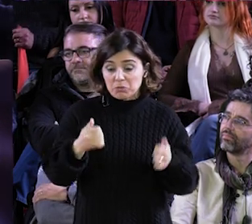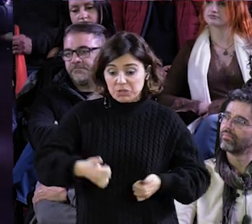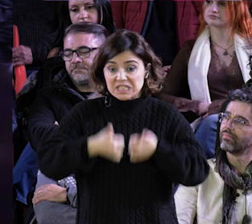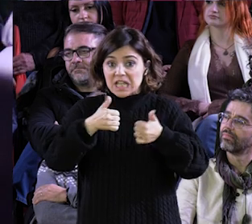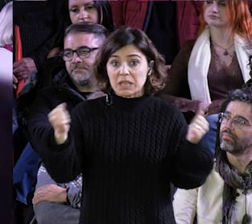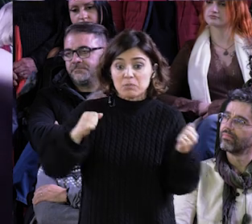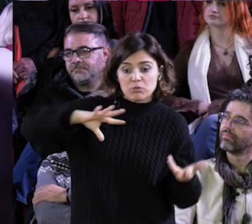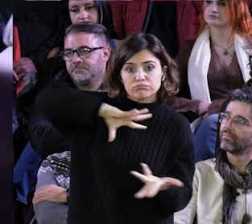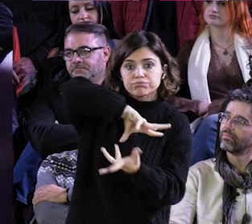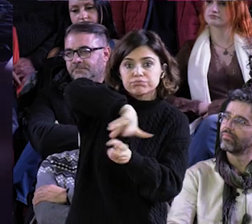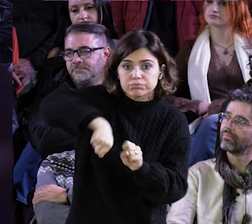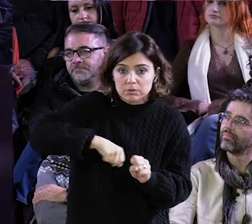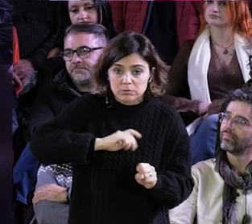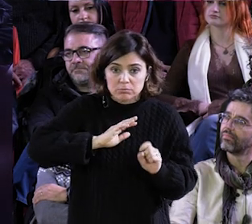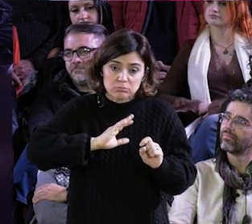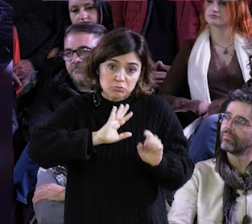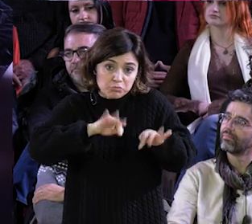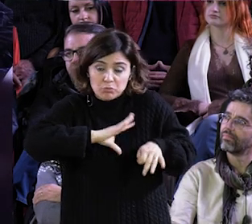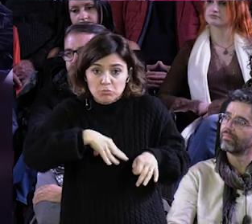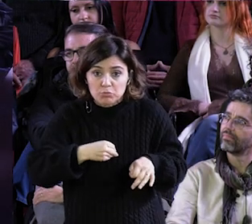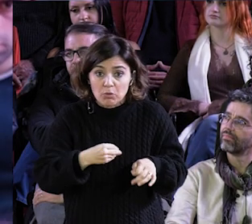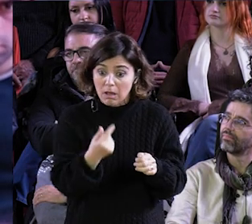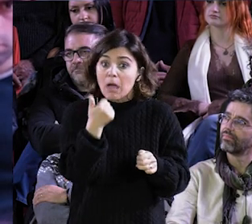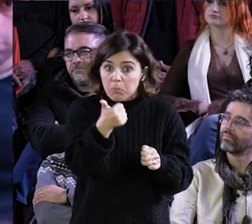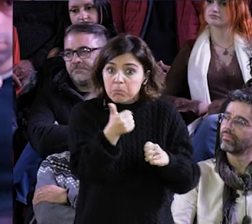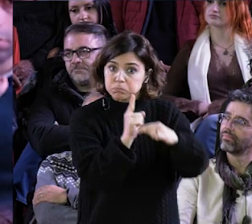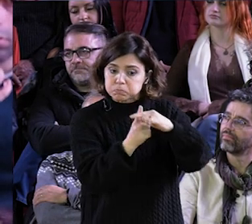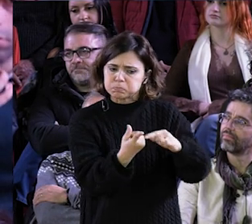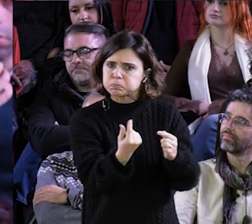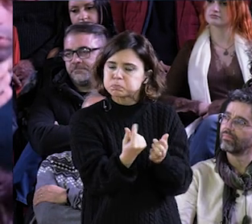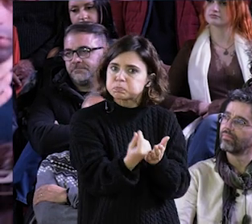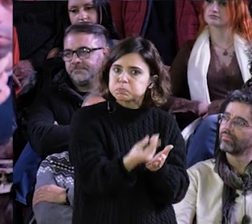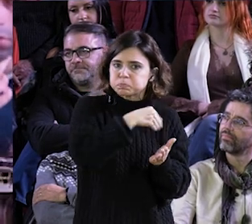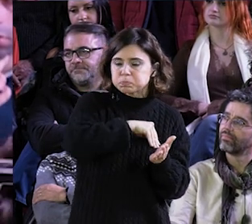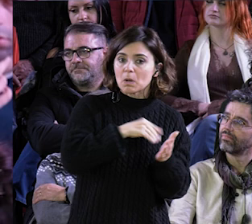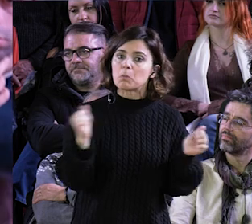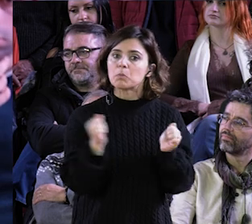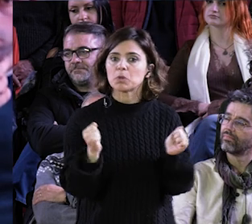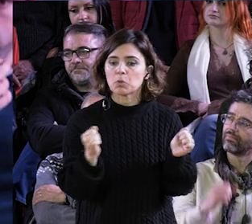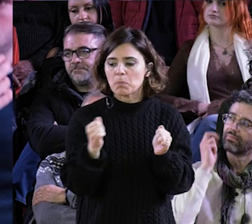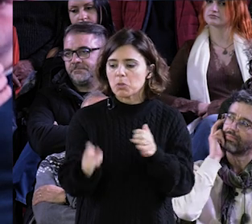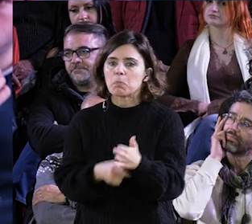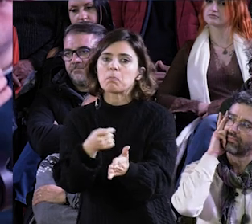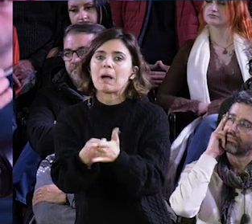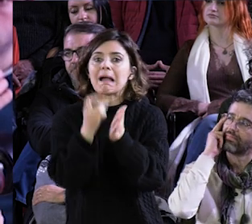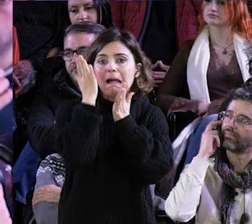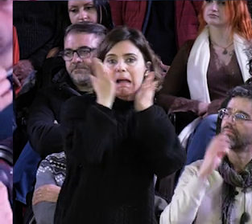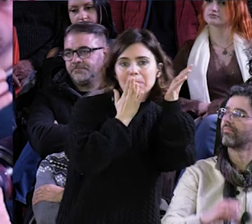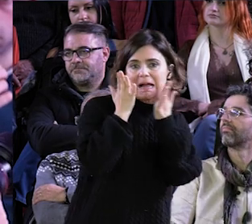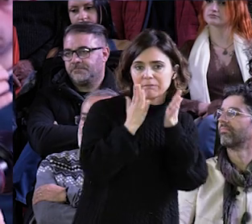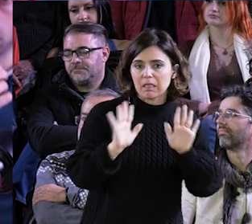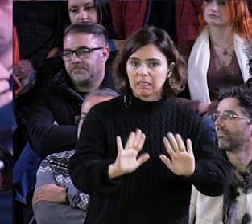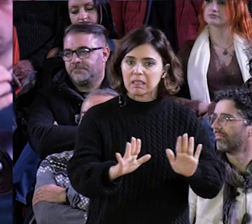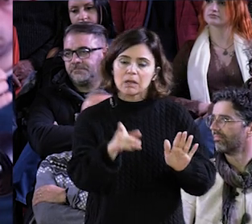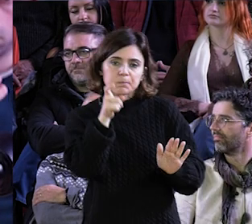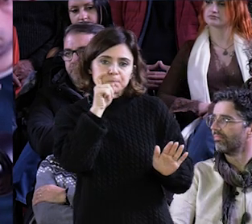É muito lucrativo que o mundo tenha medo. O medo paga à máfia pela segurança. O medo teme de tudo, por isso paga